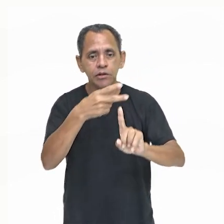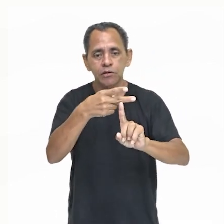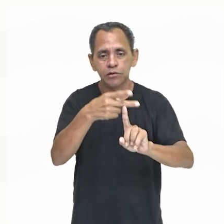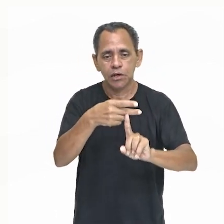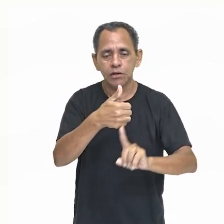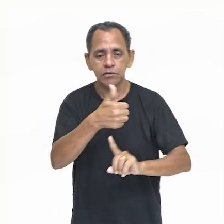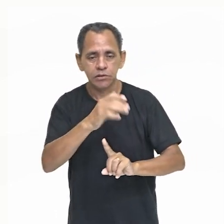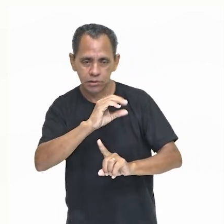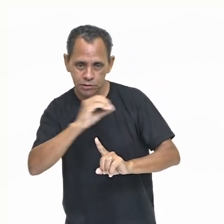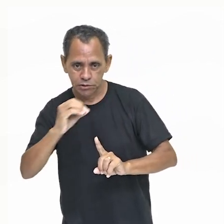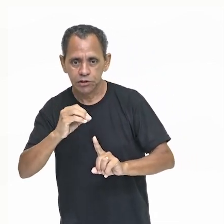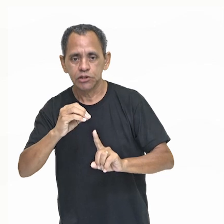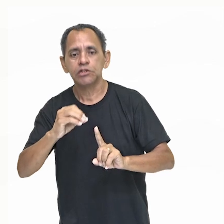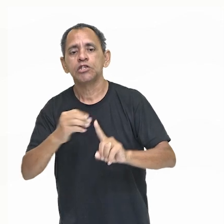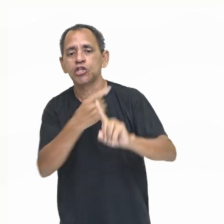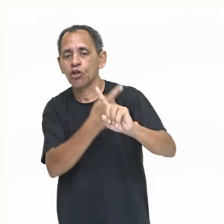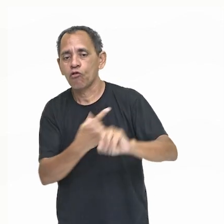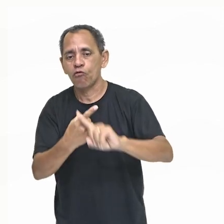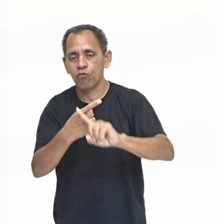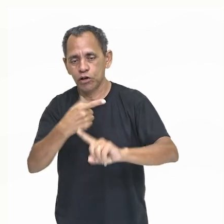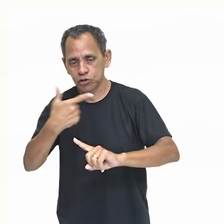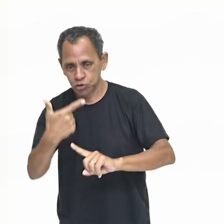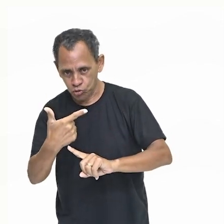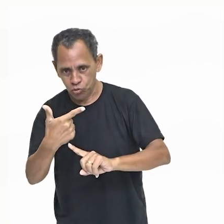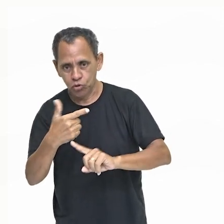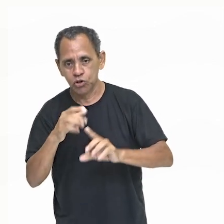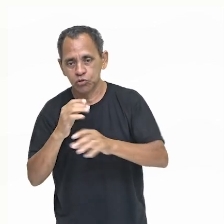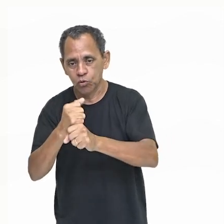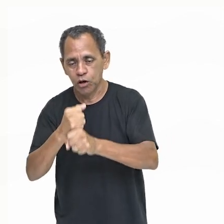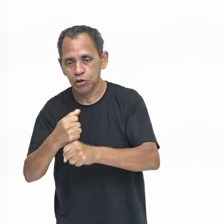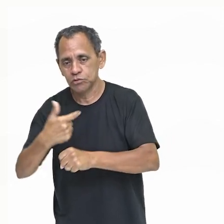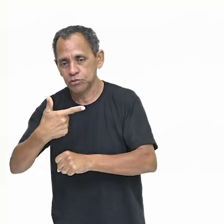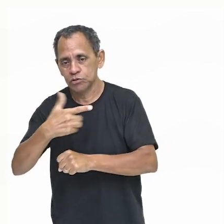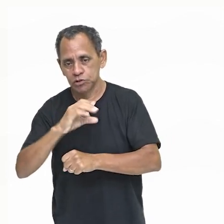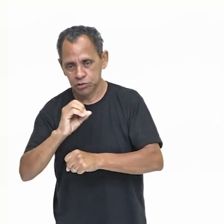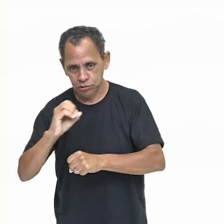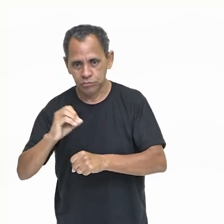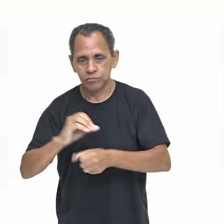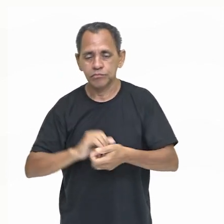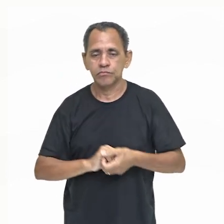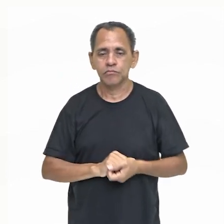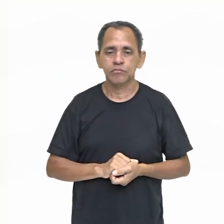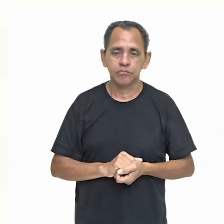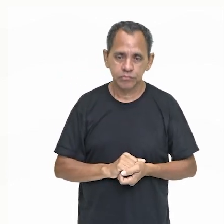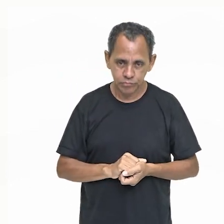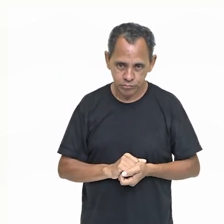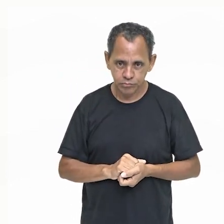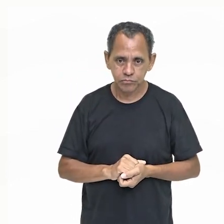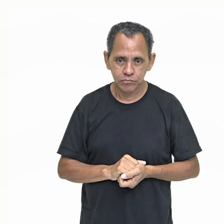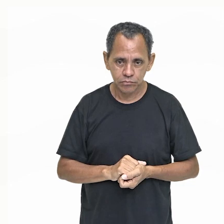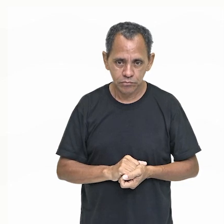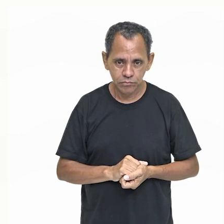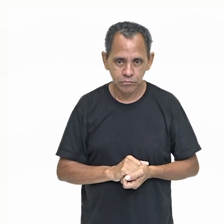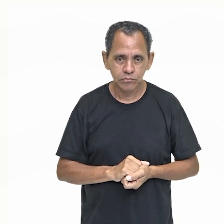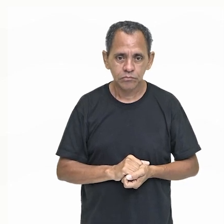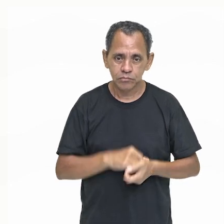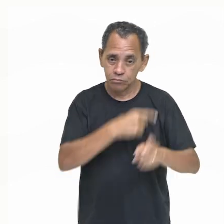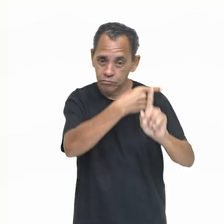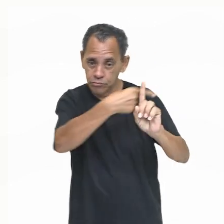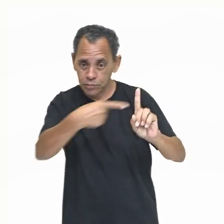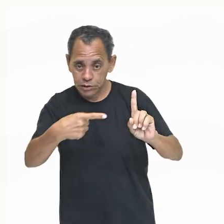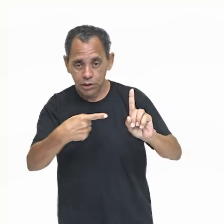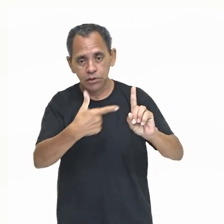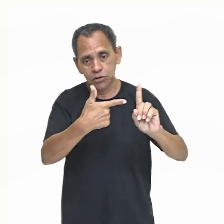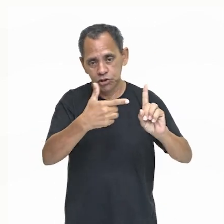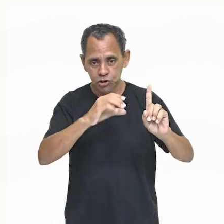x 2 aqui ó vai dar 200 e a metade de 200 porque me x 200 é a metade de 200